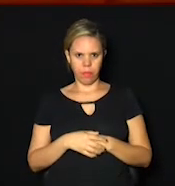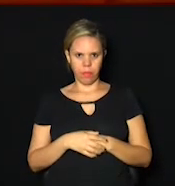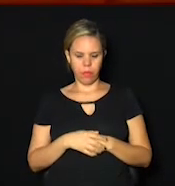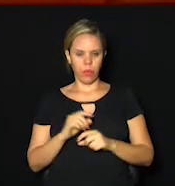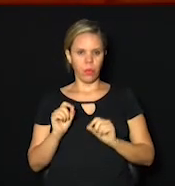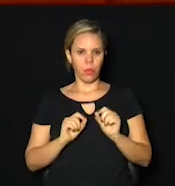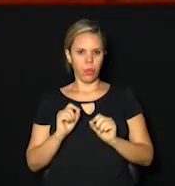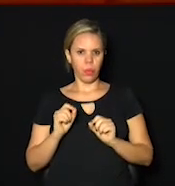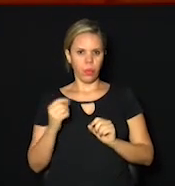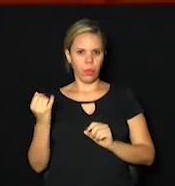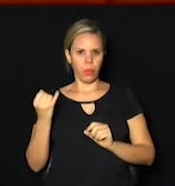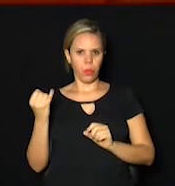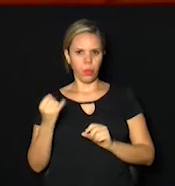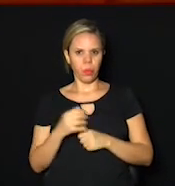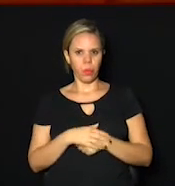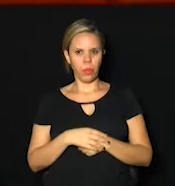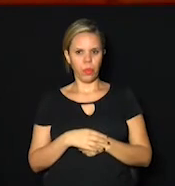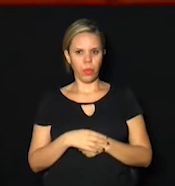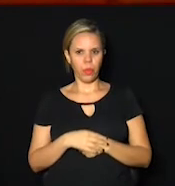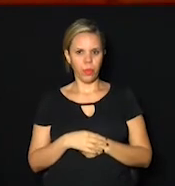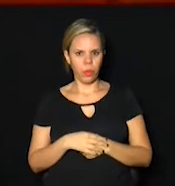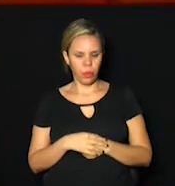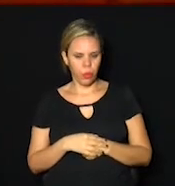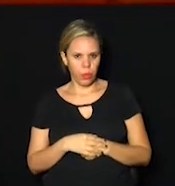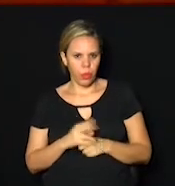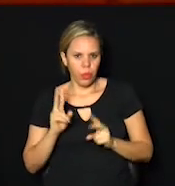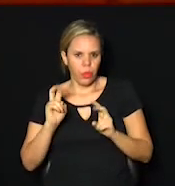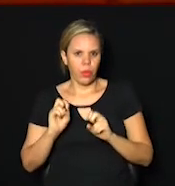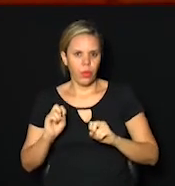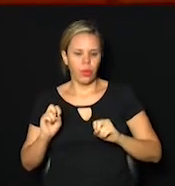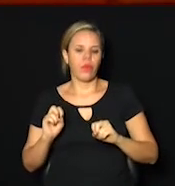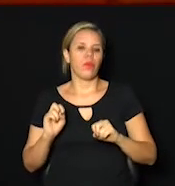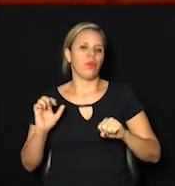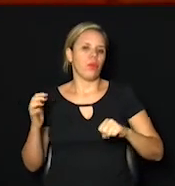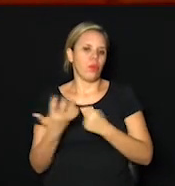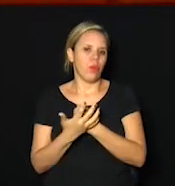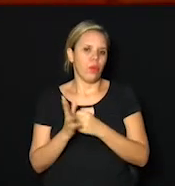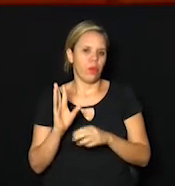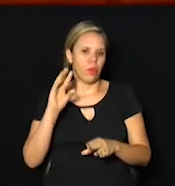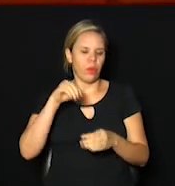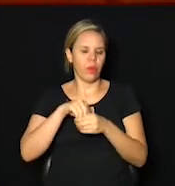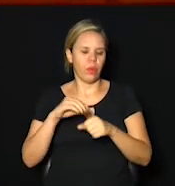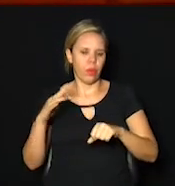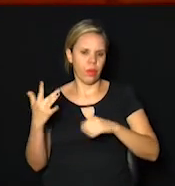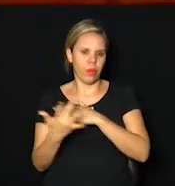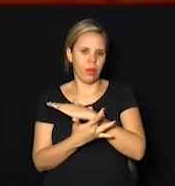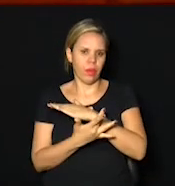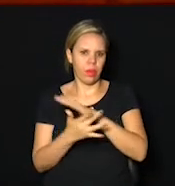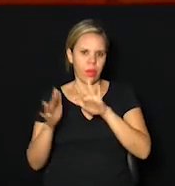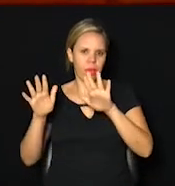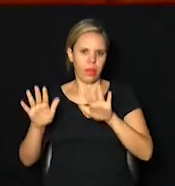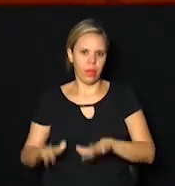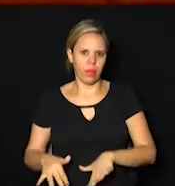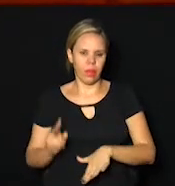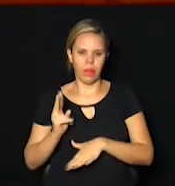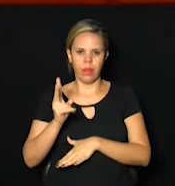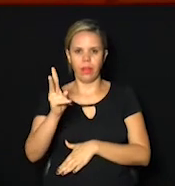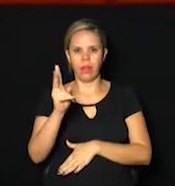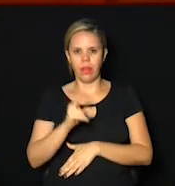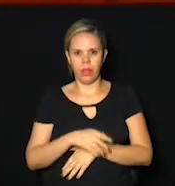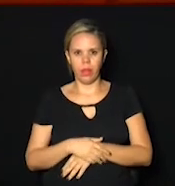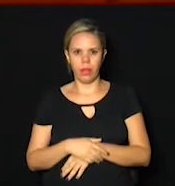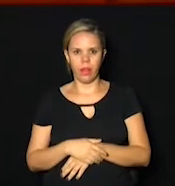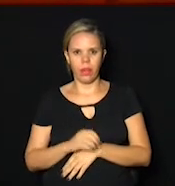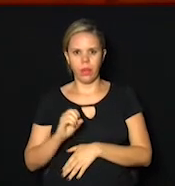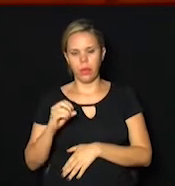é importante do trabalho sobre a Covid nas redes sociais? Cuidado, porque o que fica na rede social fica para sempre,